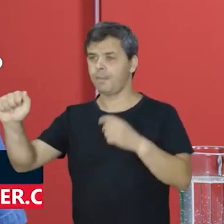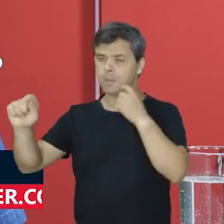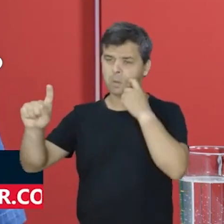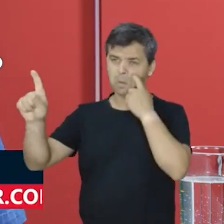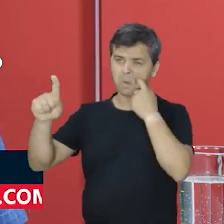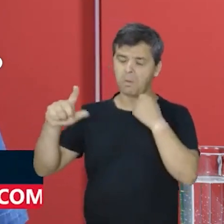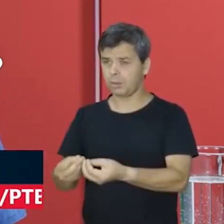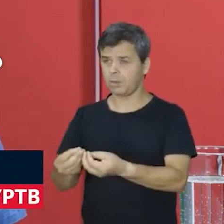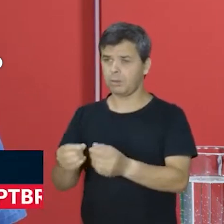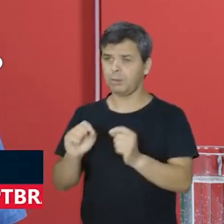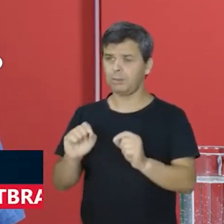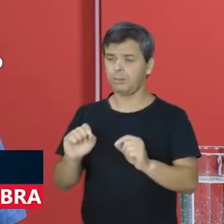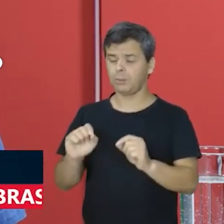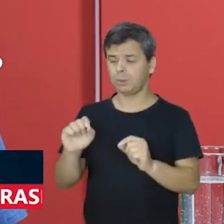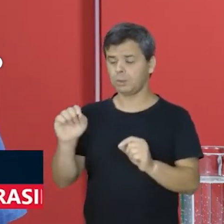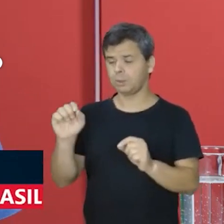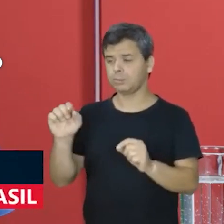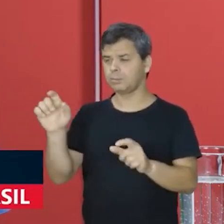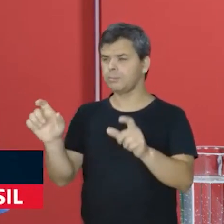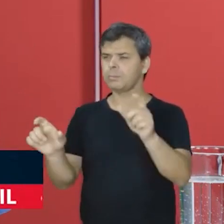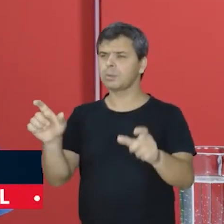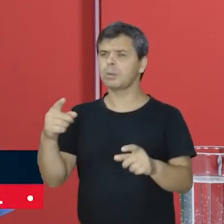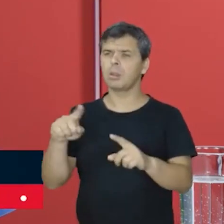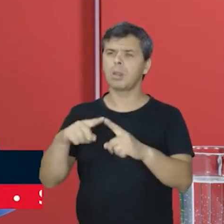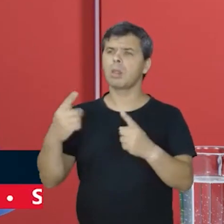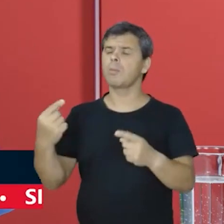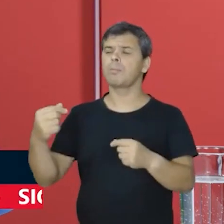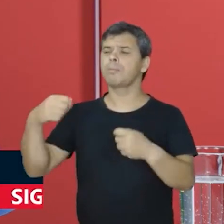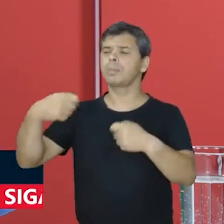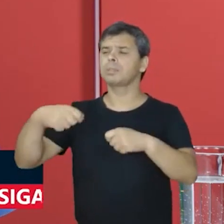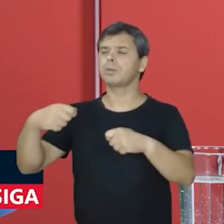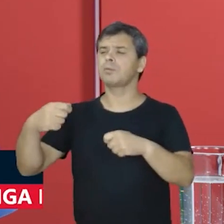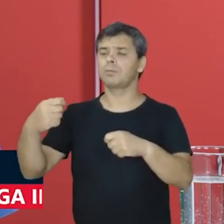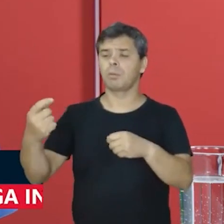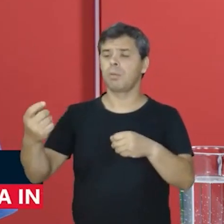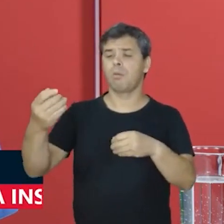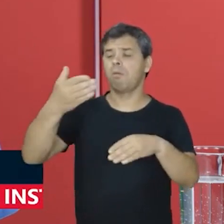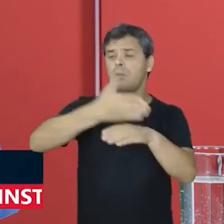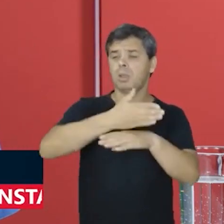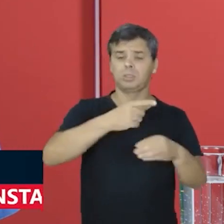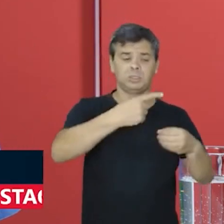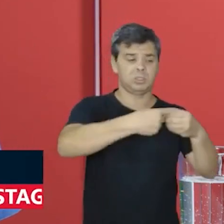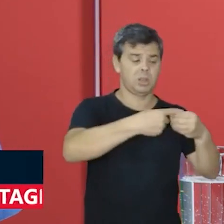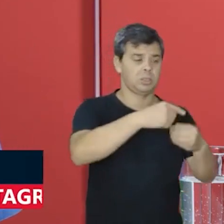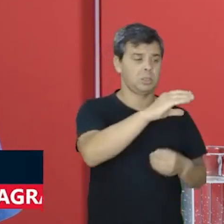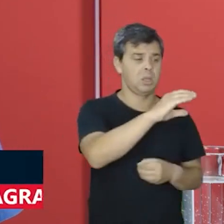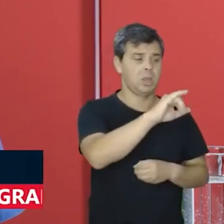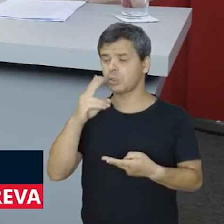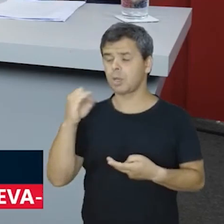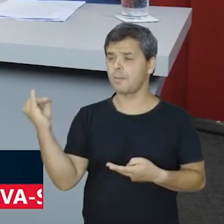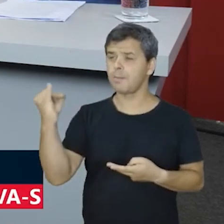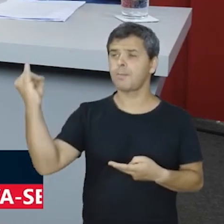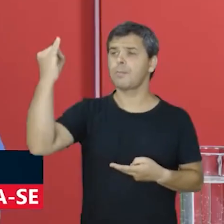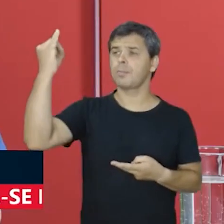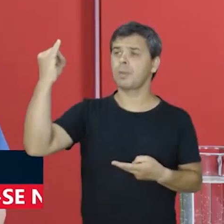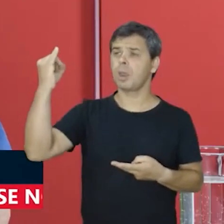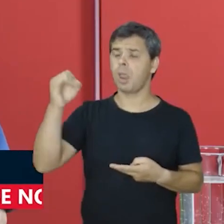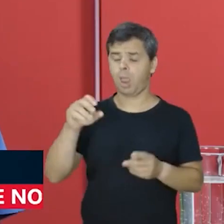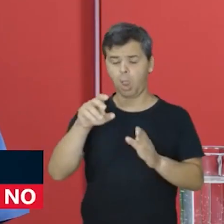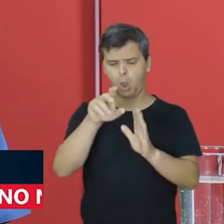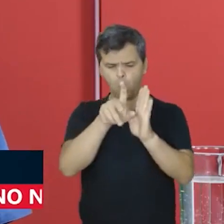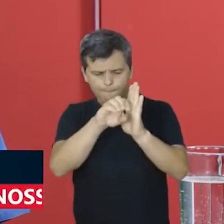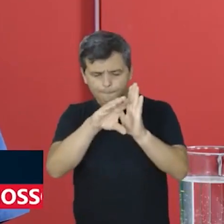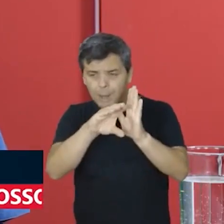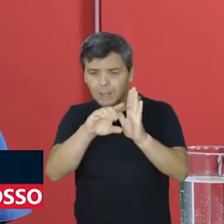a condição de que as pessoas não tenham que vir para João Pessoa, para Campina Grande, para se tratar. O parque